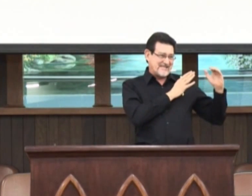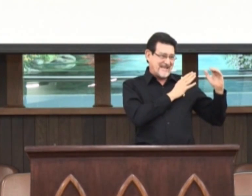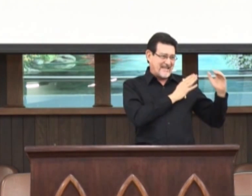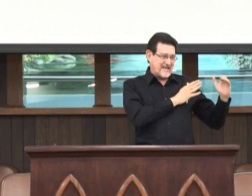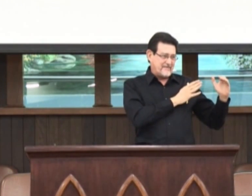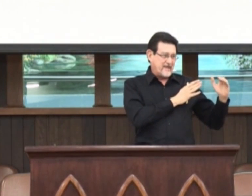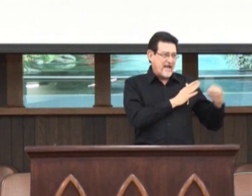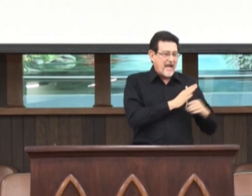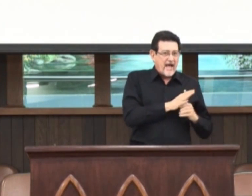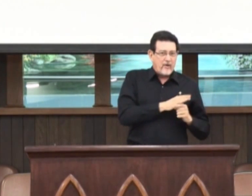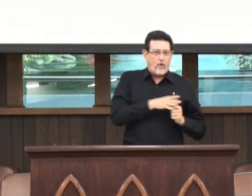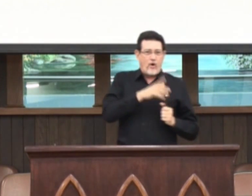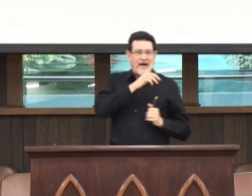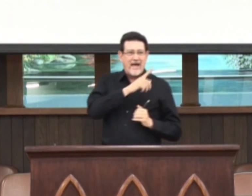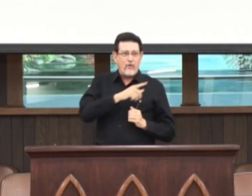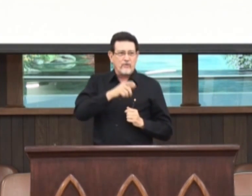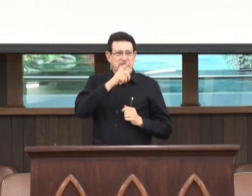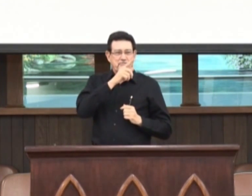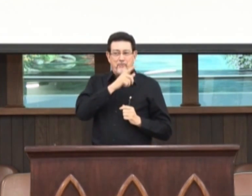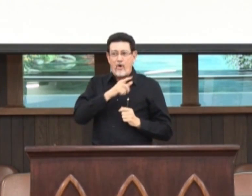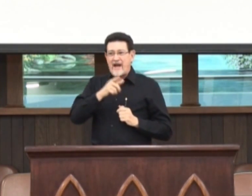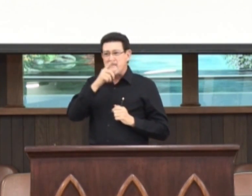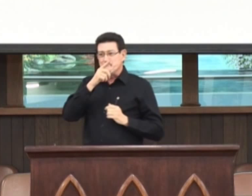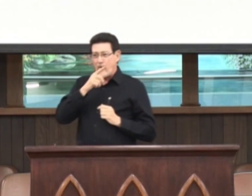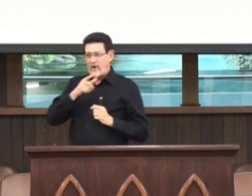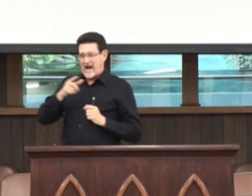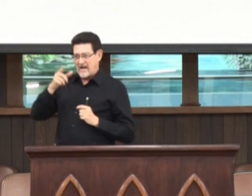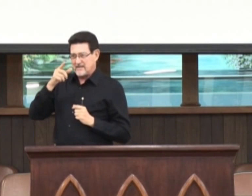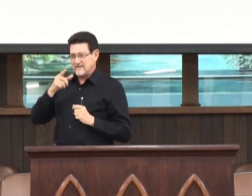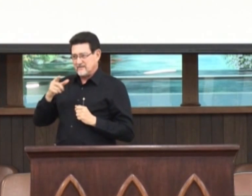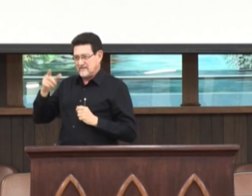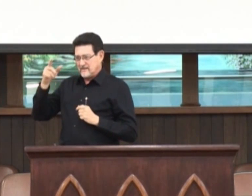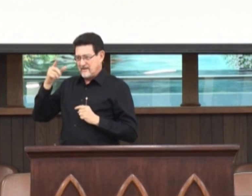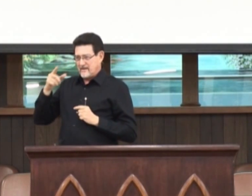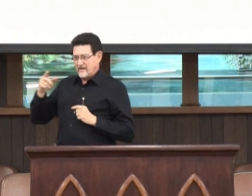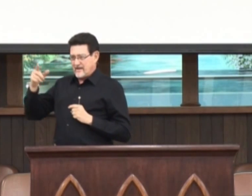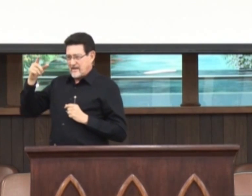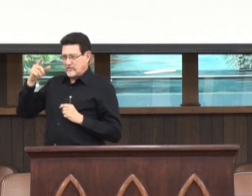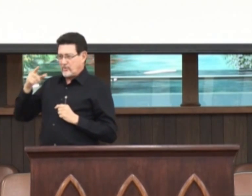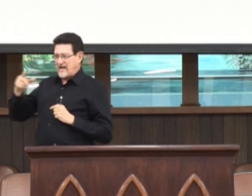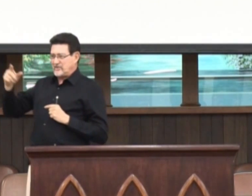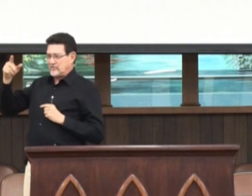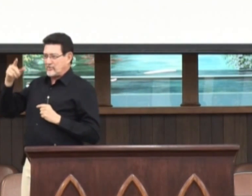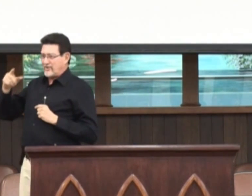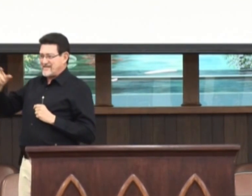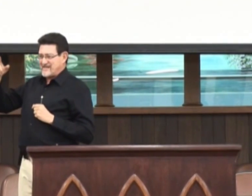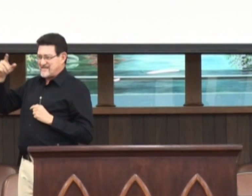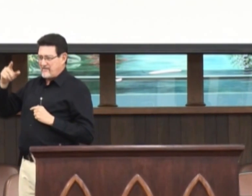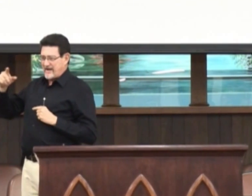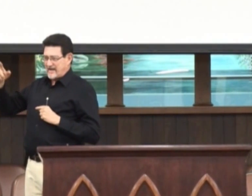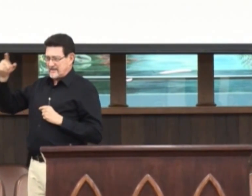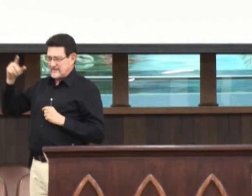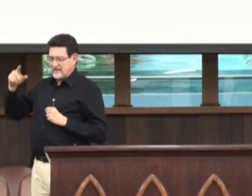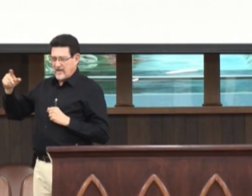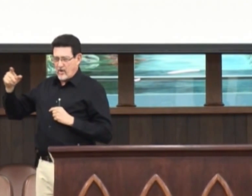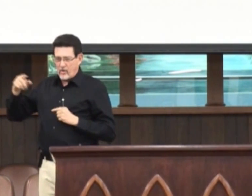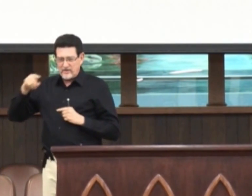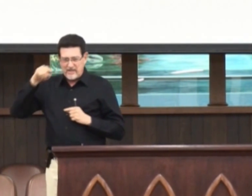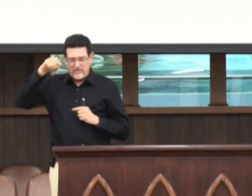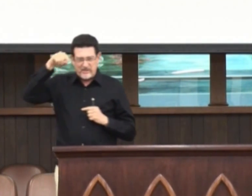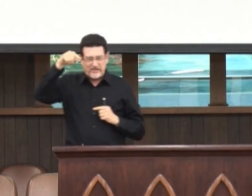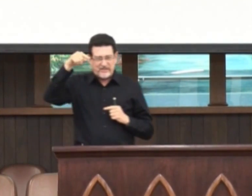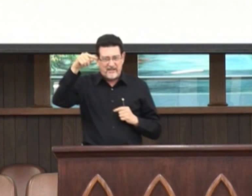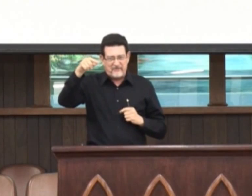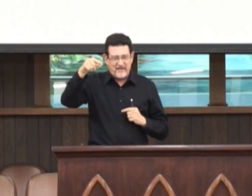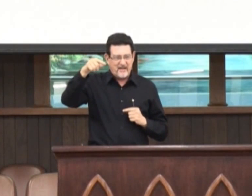semana passada correu de boca em boca durante toda essa semana.